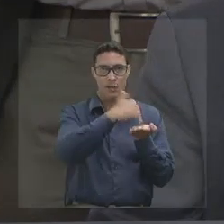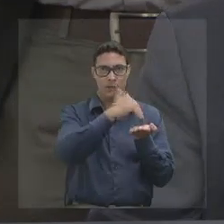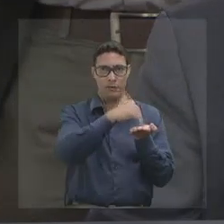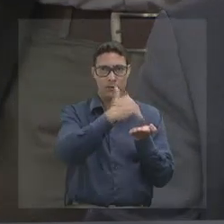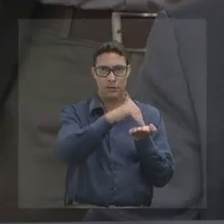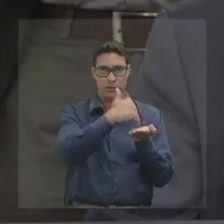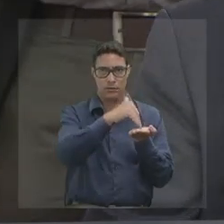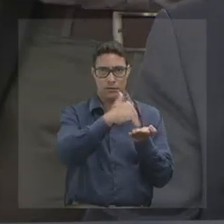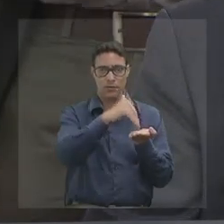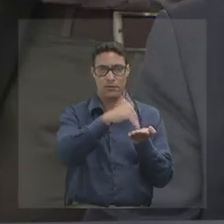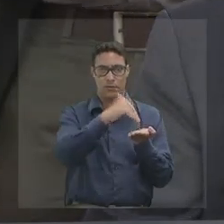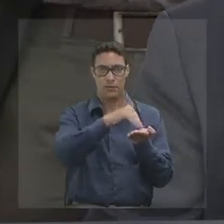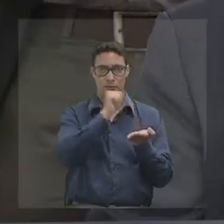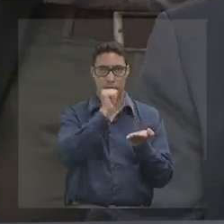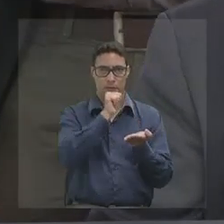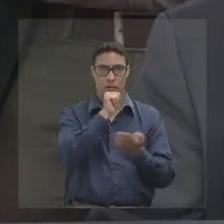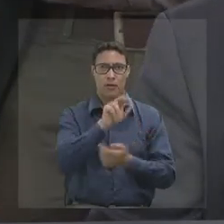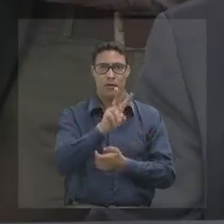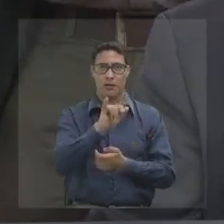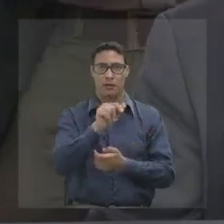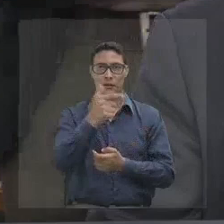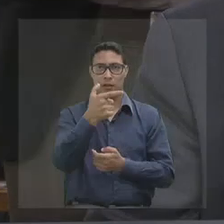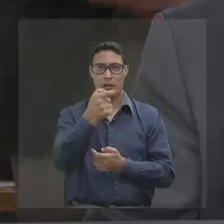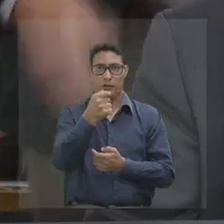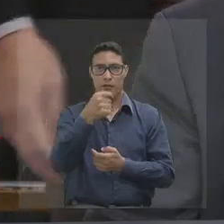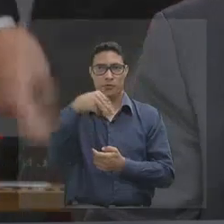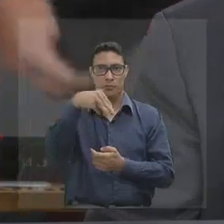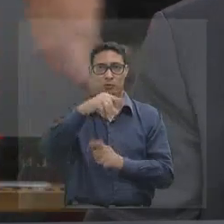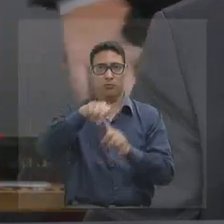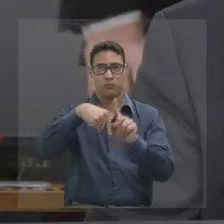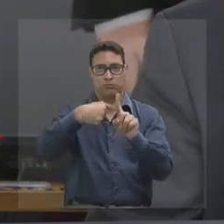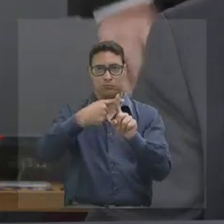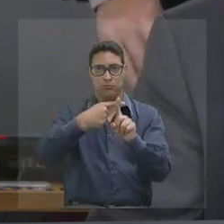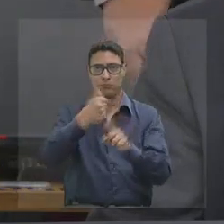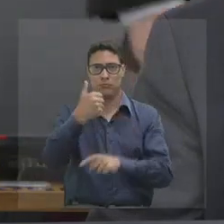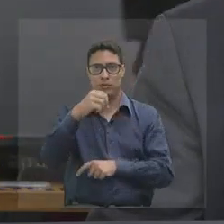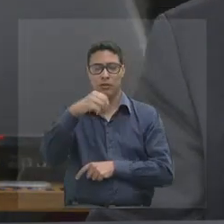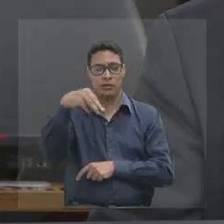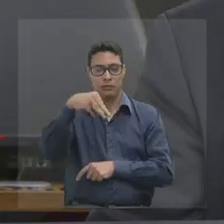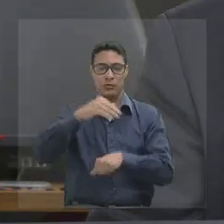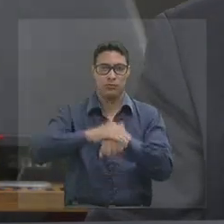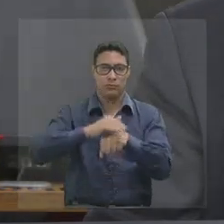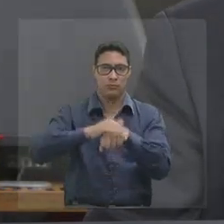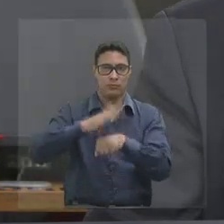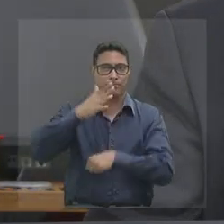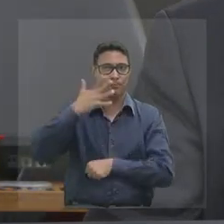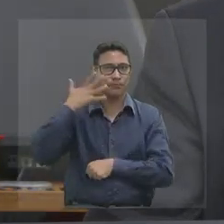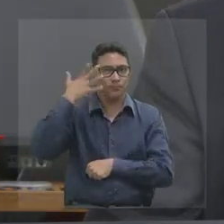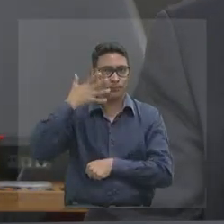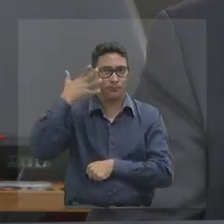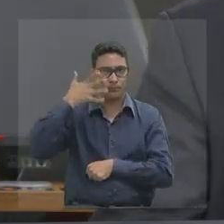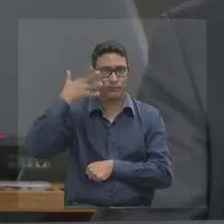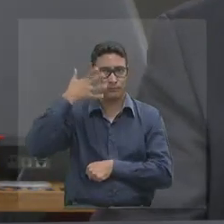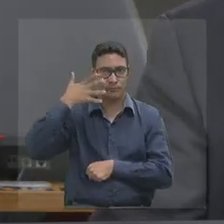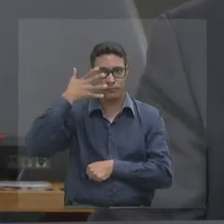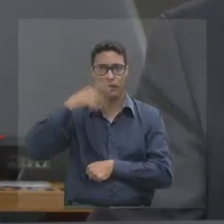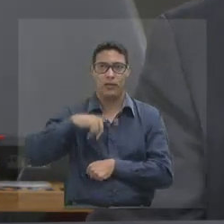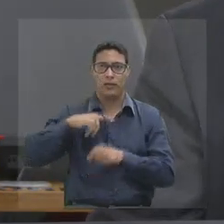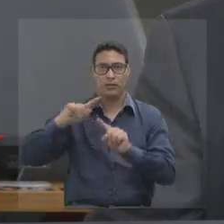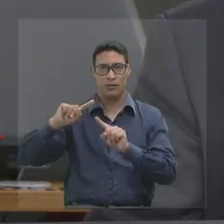de esporar de 20 minutos prorrogáveis por mais 10 minutos para sua exposição na sequência